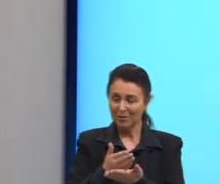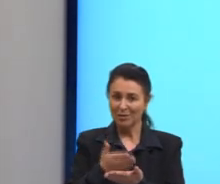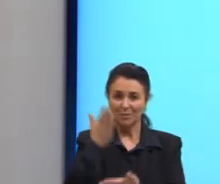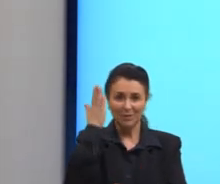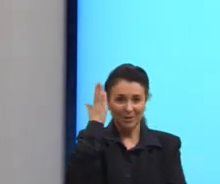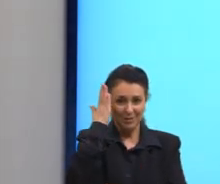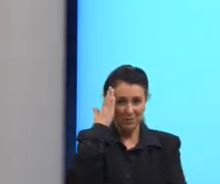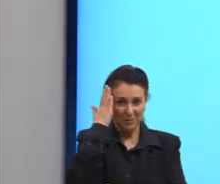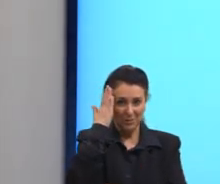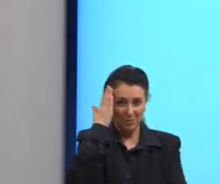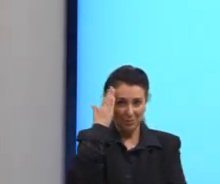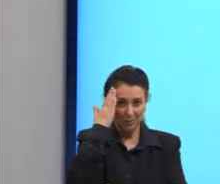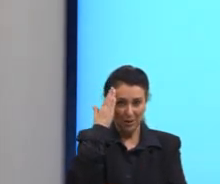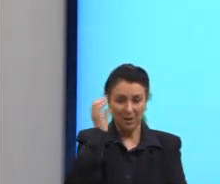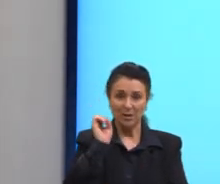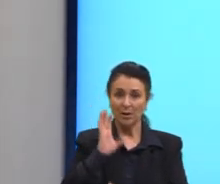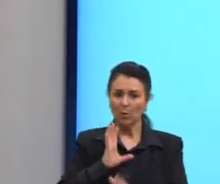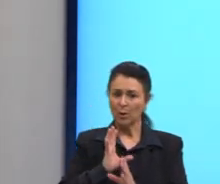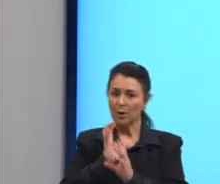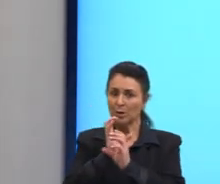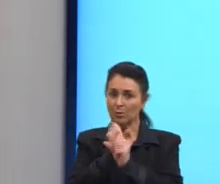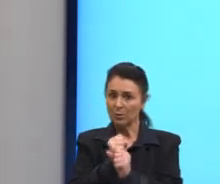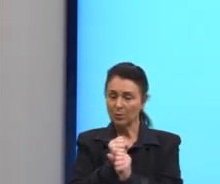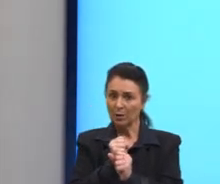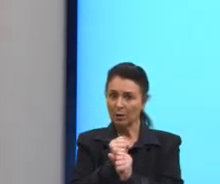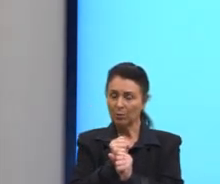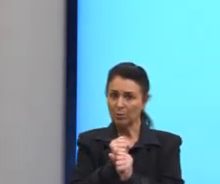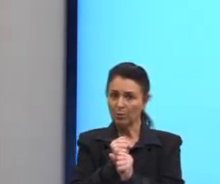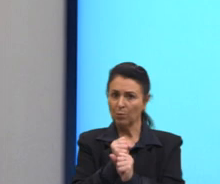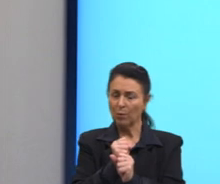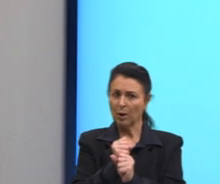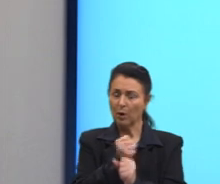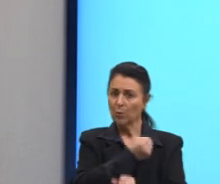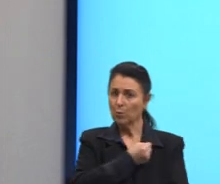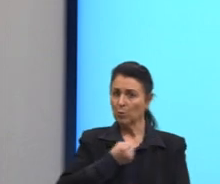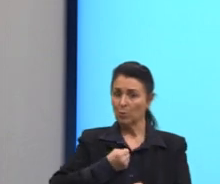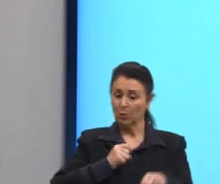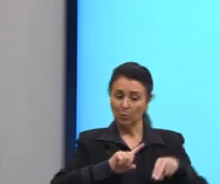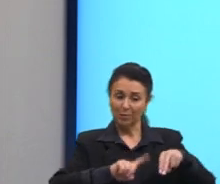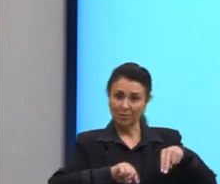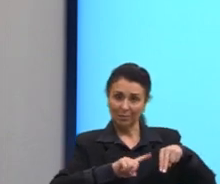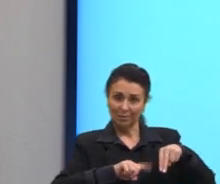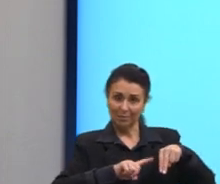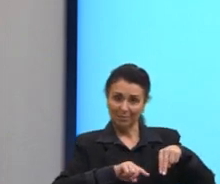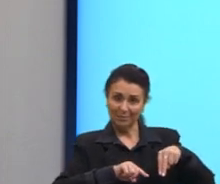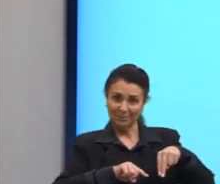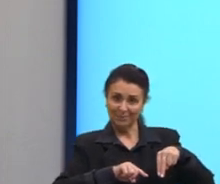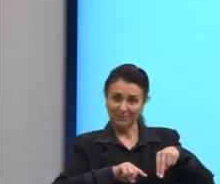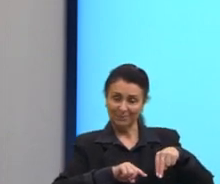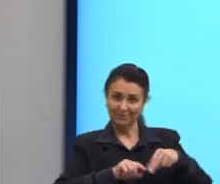daquela média vai dar ou Vai resultar ou não número natural